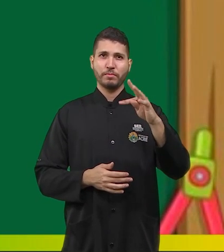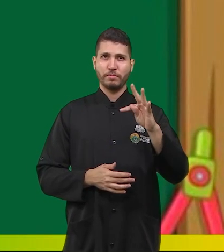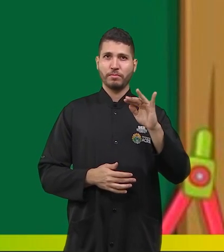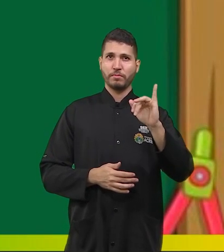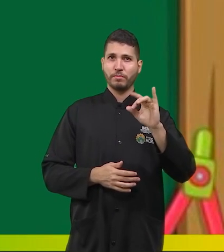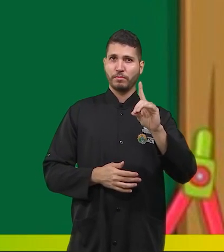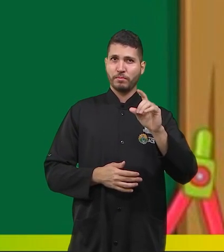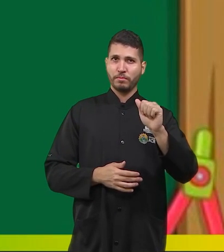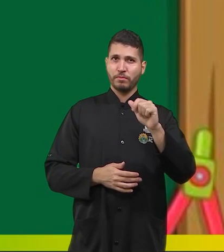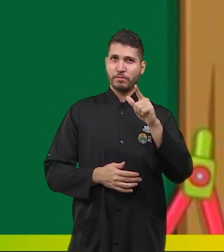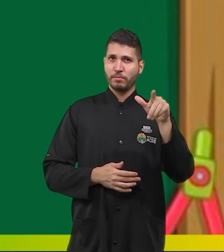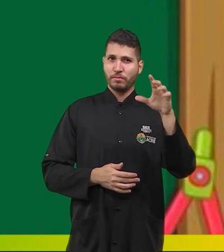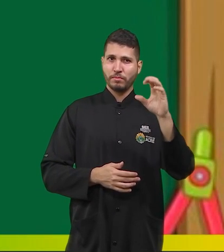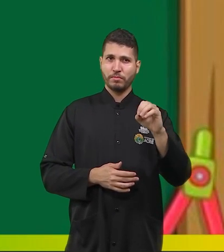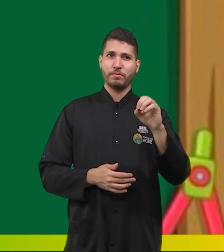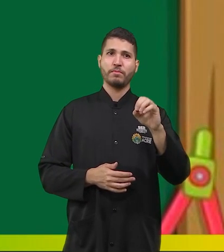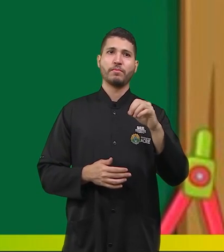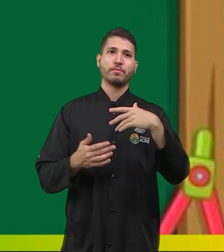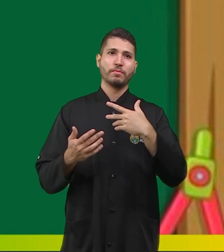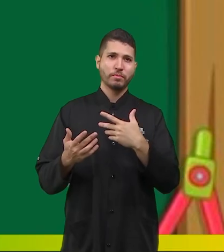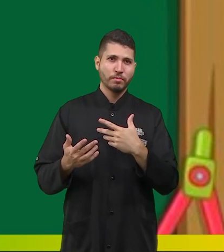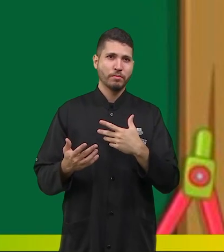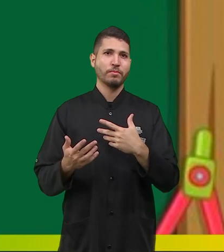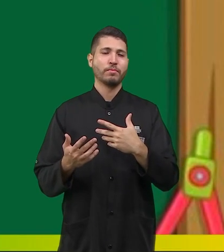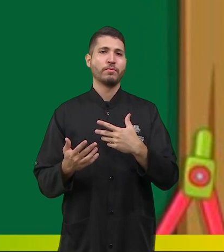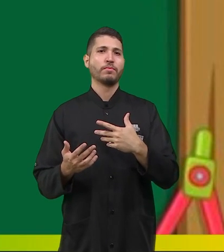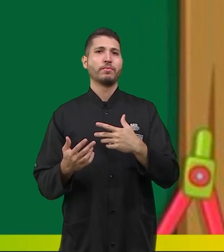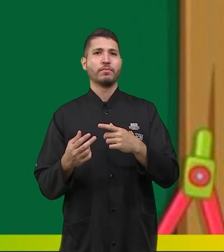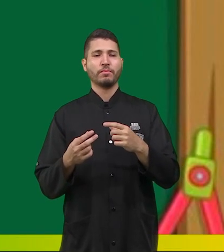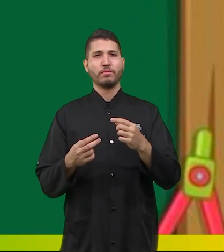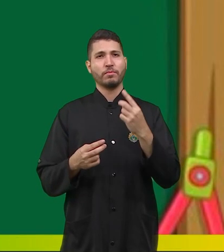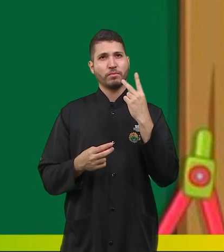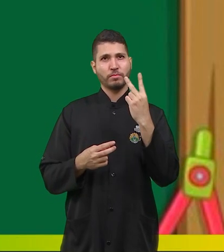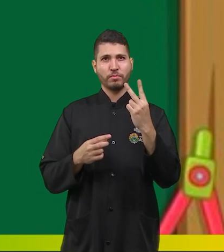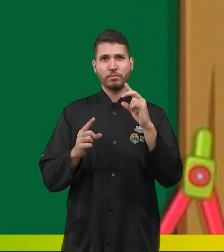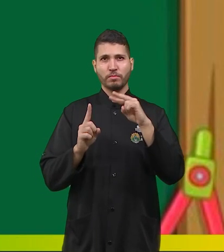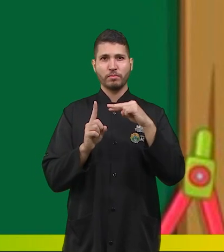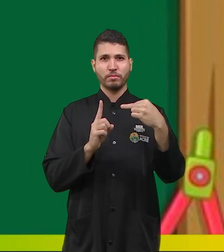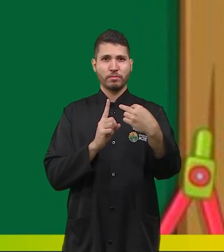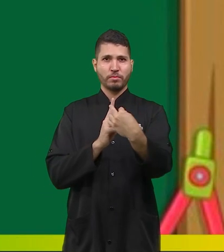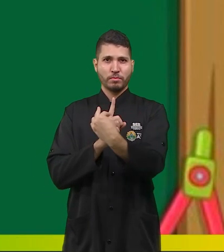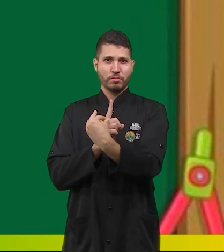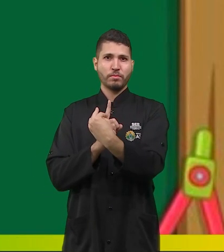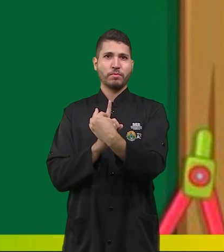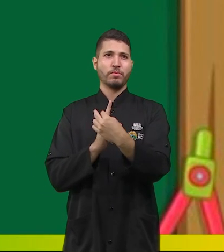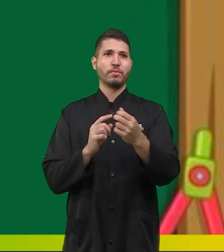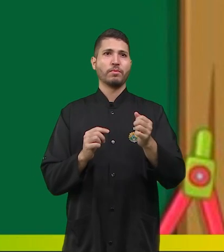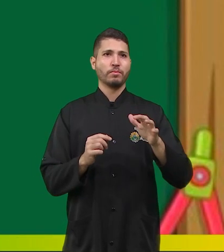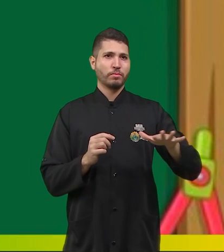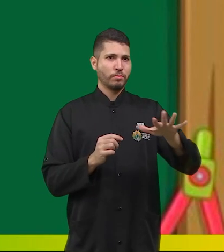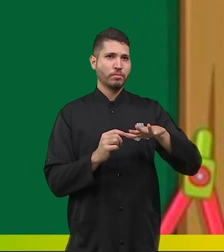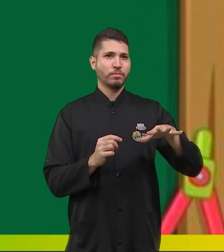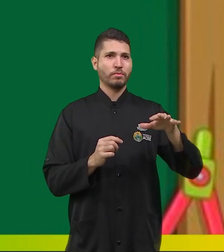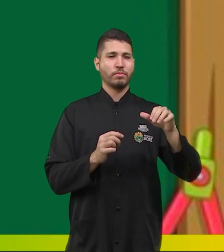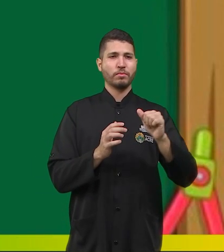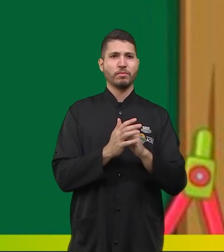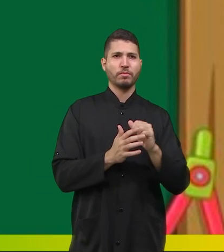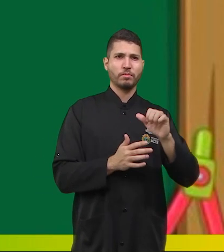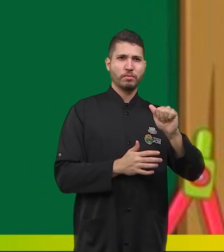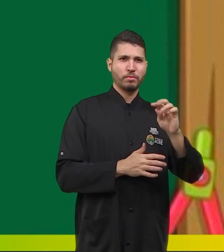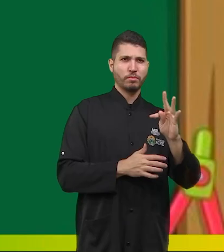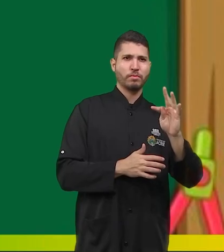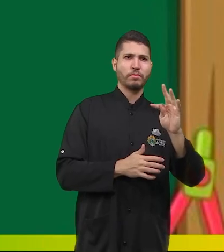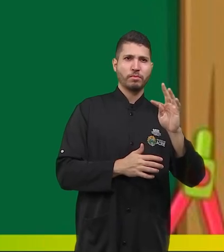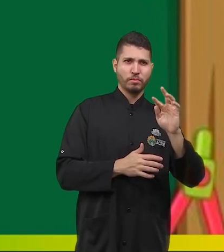ser entendida sob duas perspectivas. No campo atlético, relaciona as capacidades físicas, já